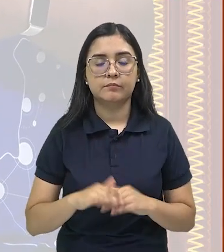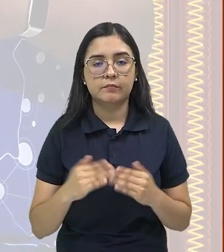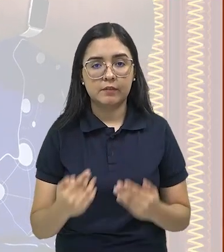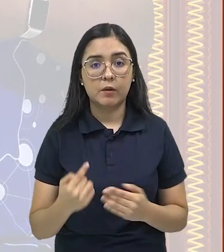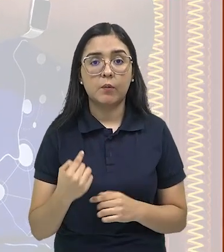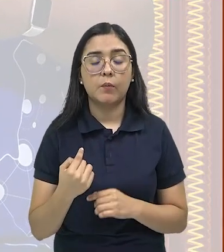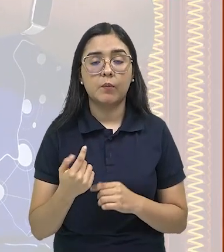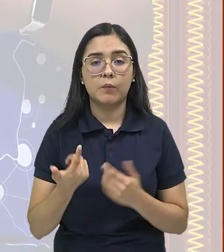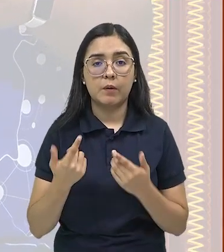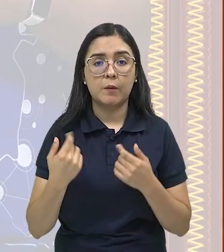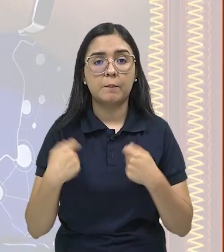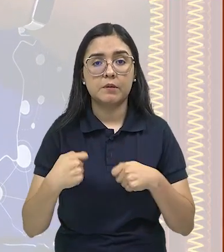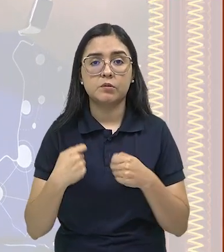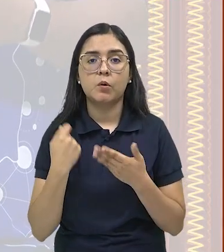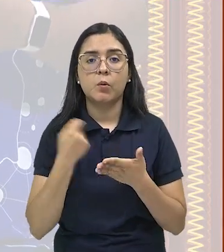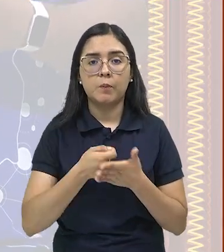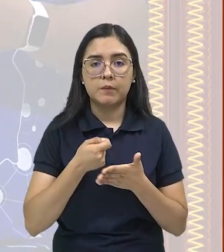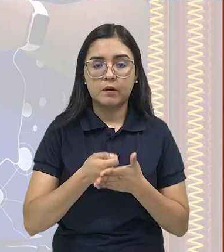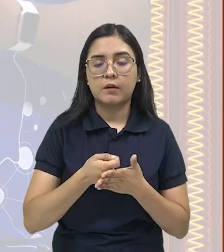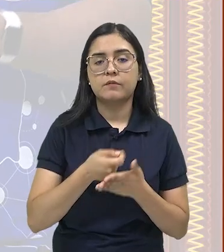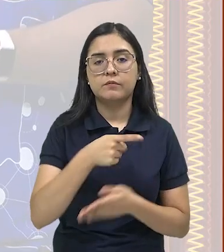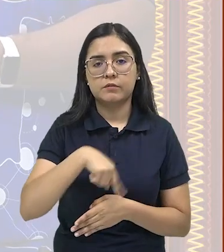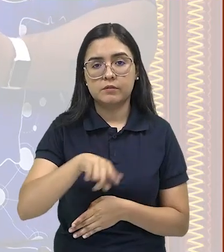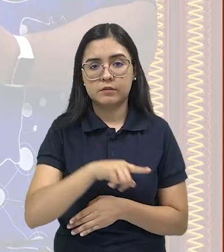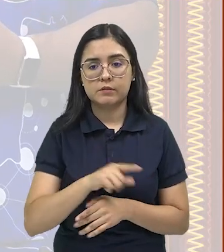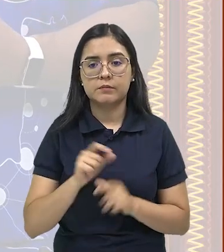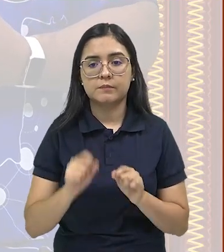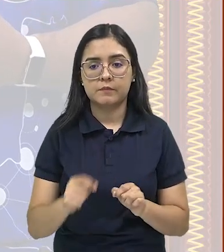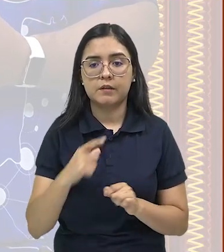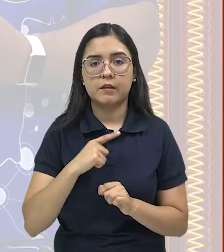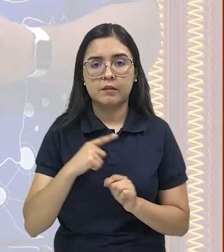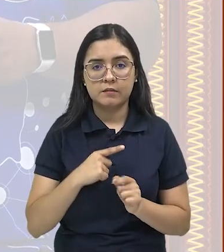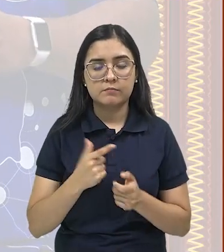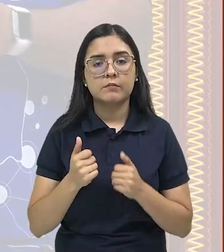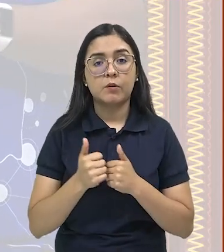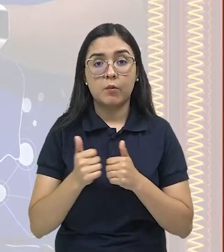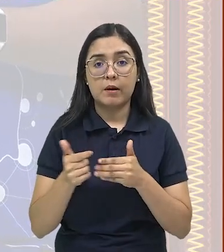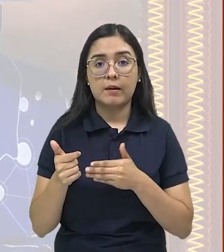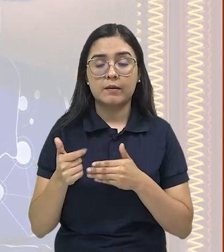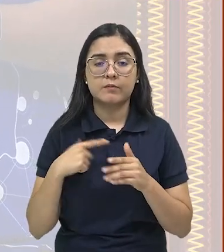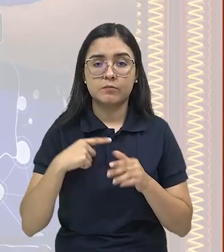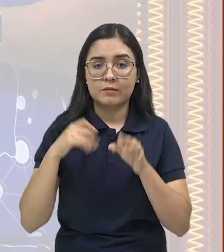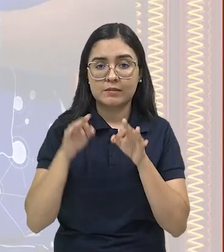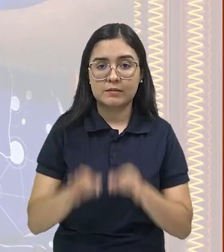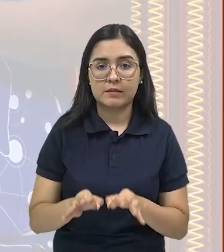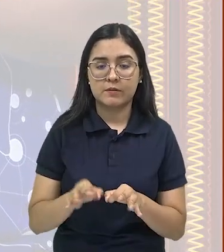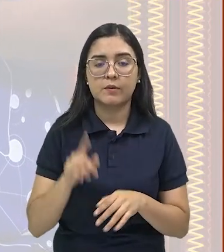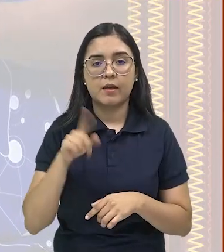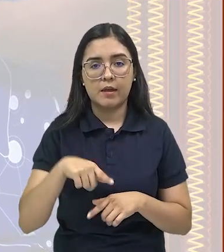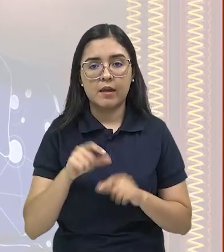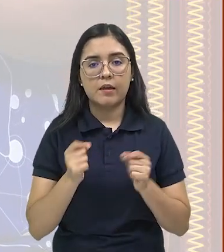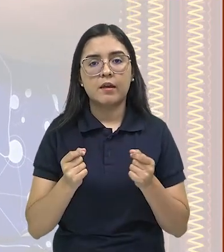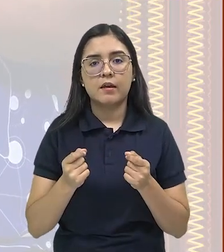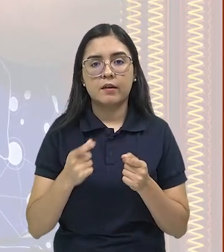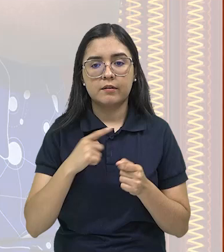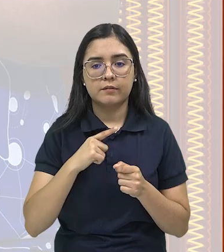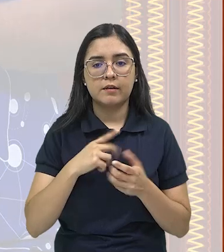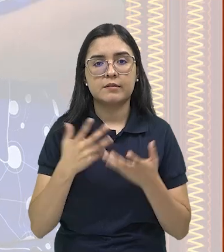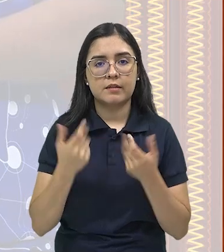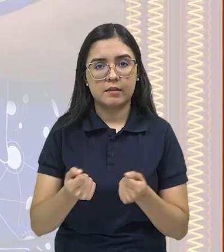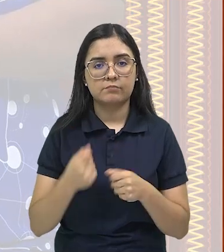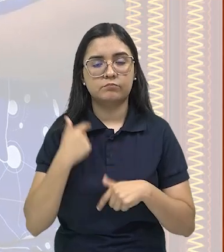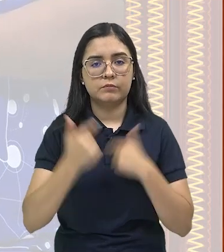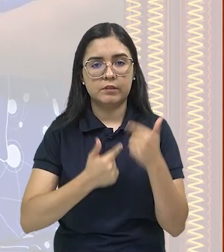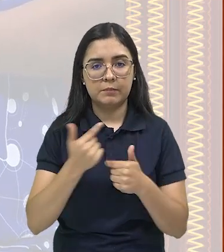Estado, tenho que forçar você a ir pelo caminho certo. E o caminho certo para você é se submeter como mão de obra para